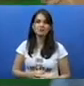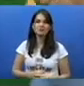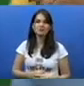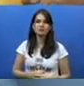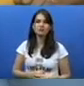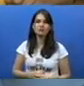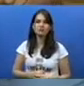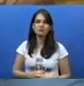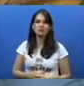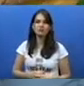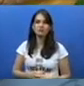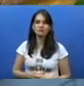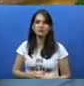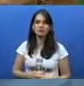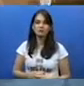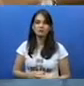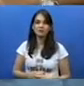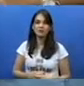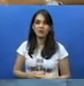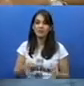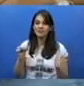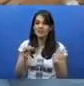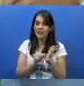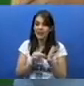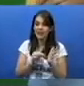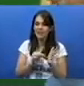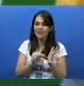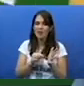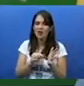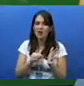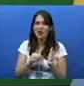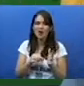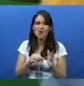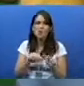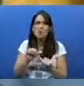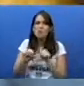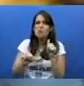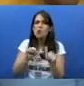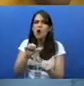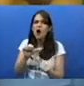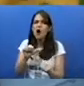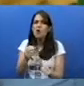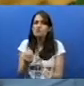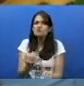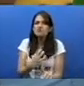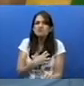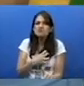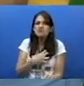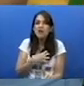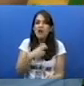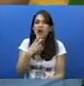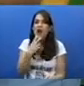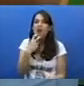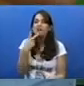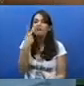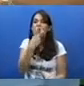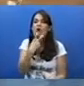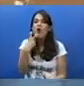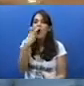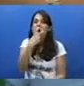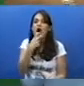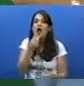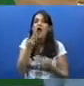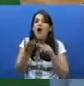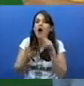trabalhamos. Os sinais gráficos mudam o modo de pronunciar, de